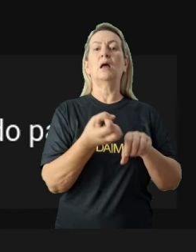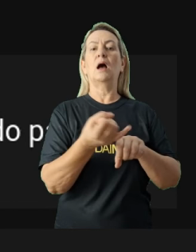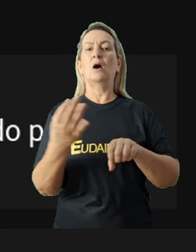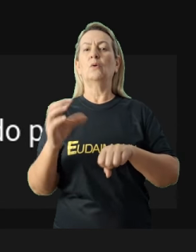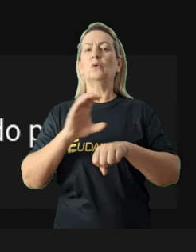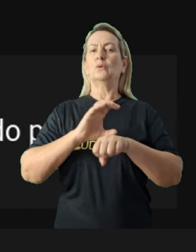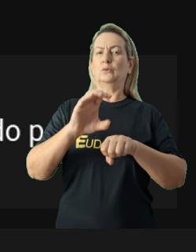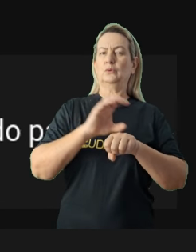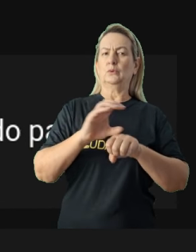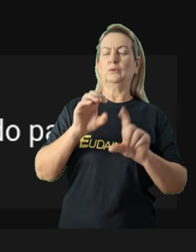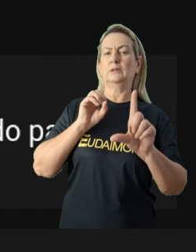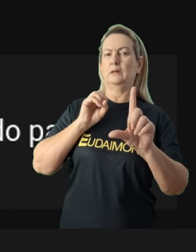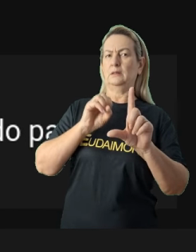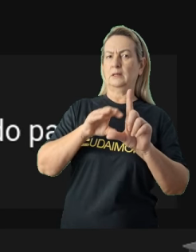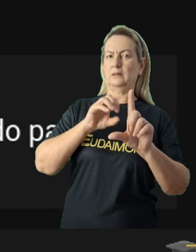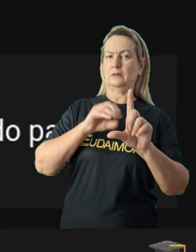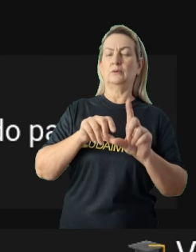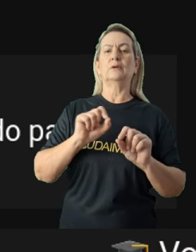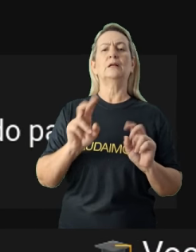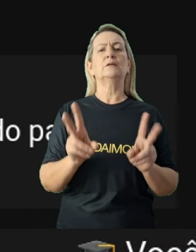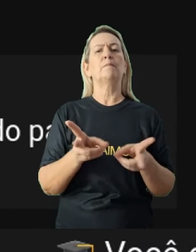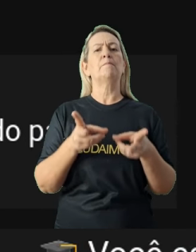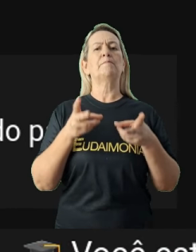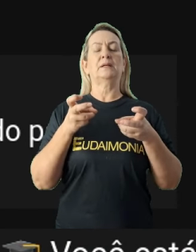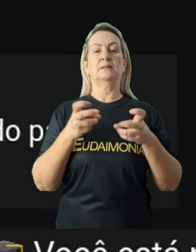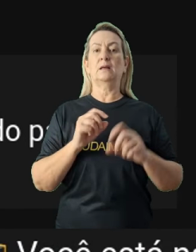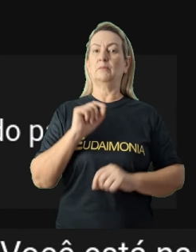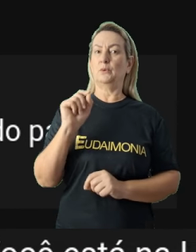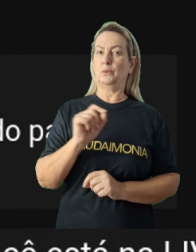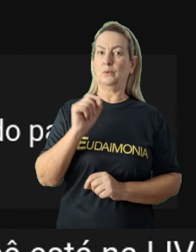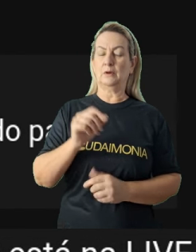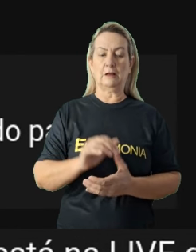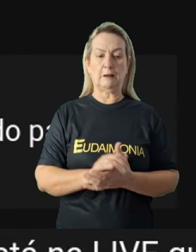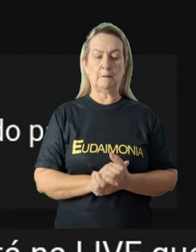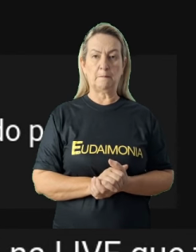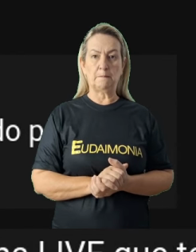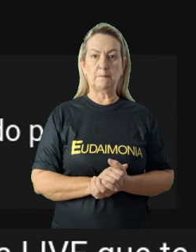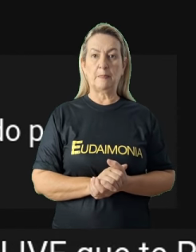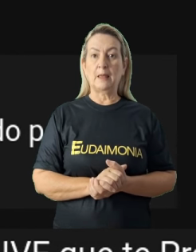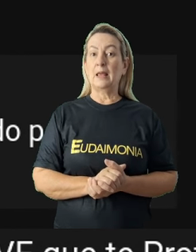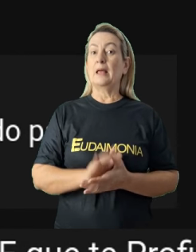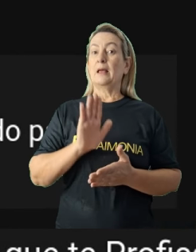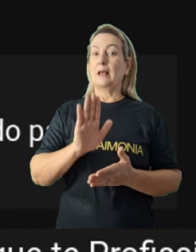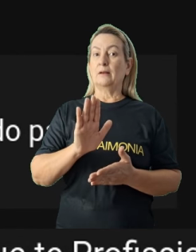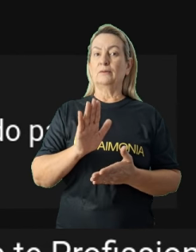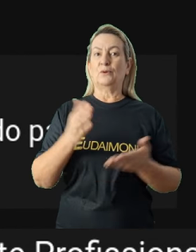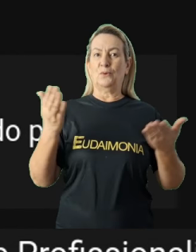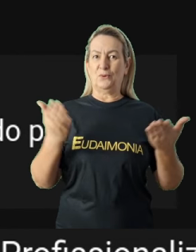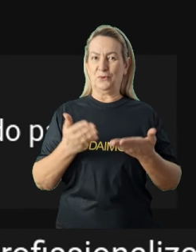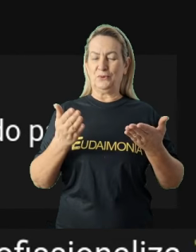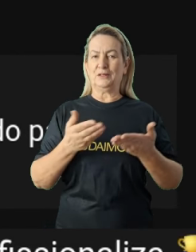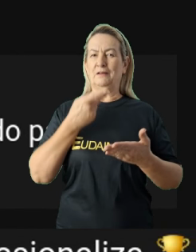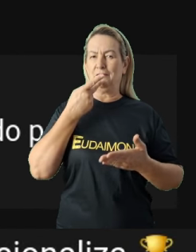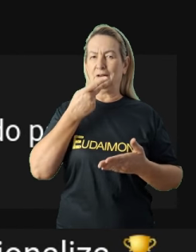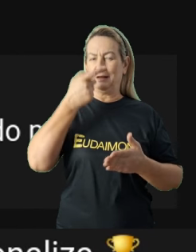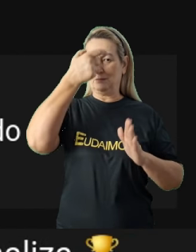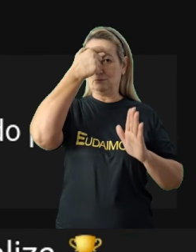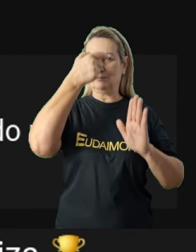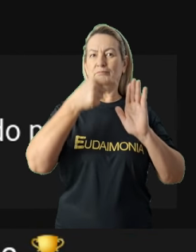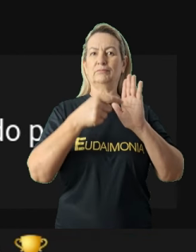curso de Pedagogia e algumas licenciaturas. E o que a gente percebe, gente, é que... para